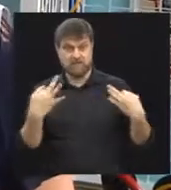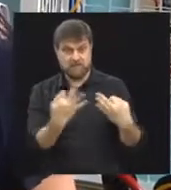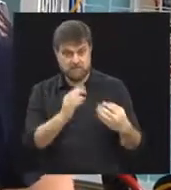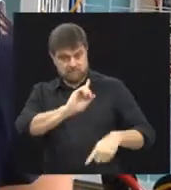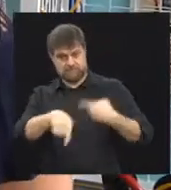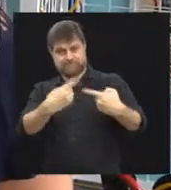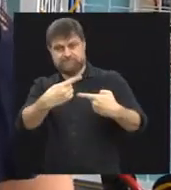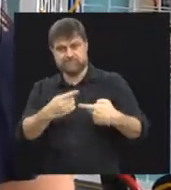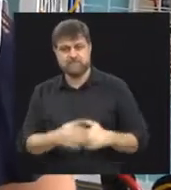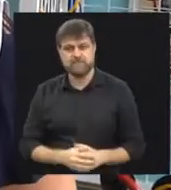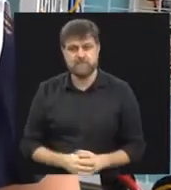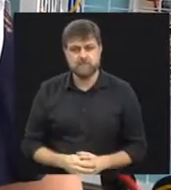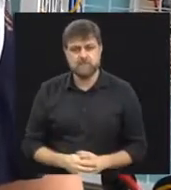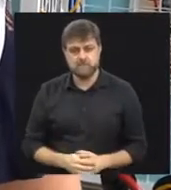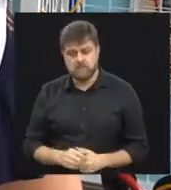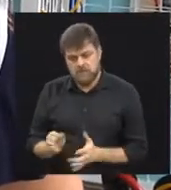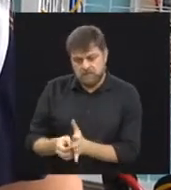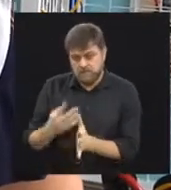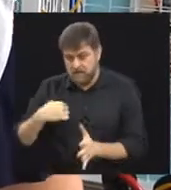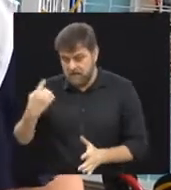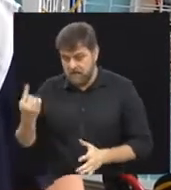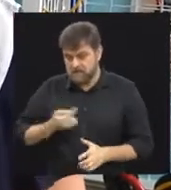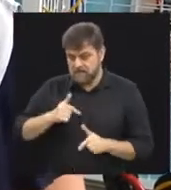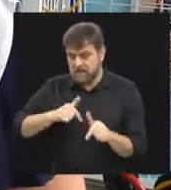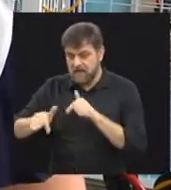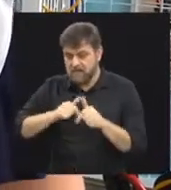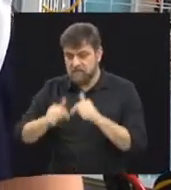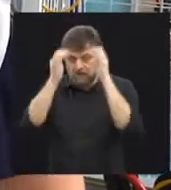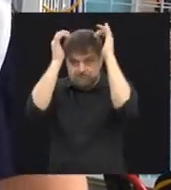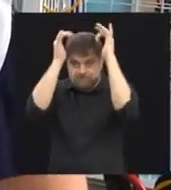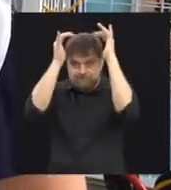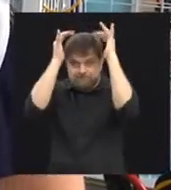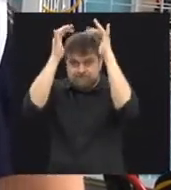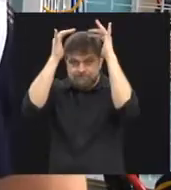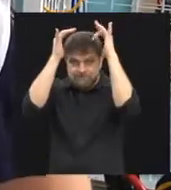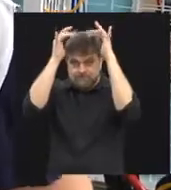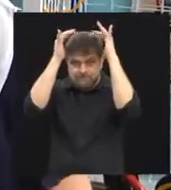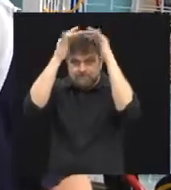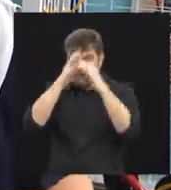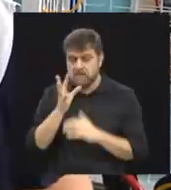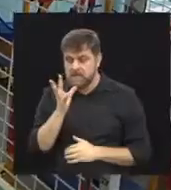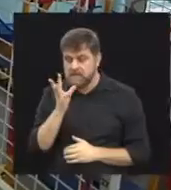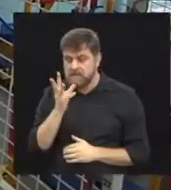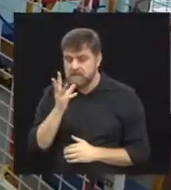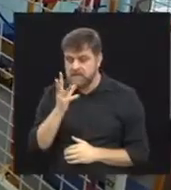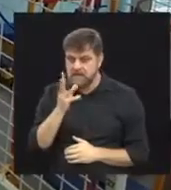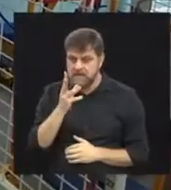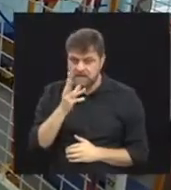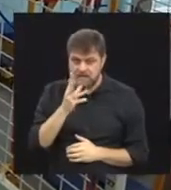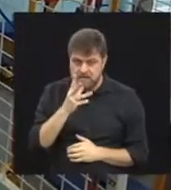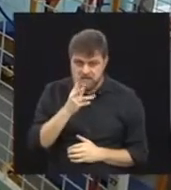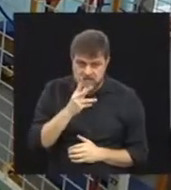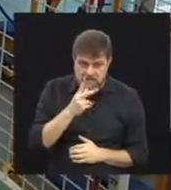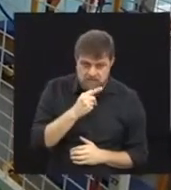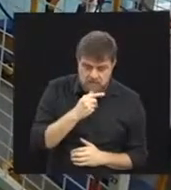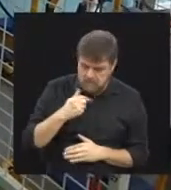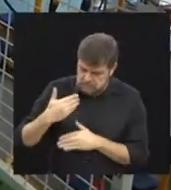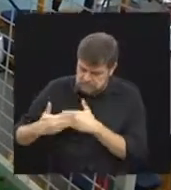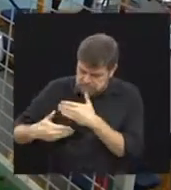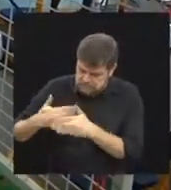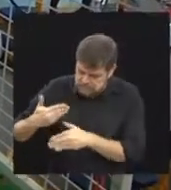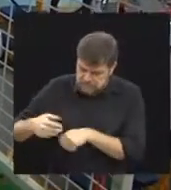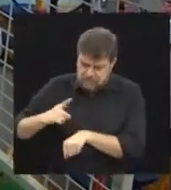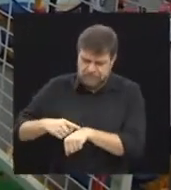bastante, né? Então, às vezes, como a gente trabalha com neurologia infantil, os resultados são bem lentos, né? Lentos e a longo